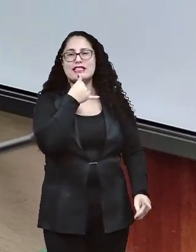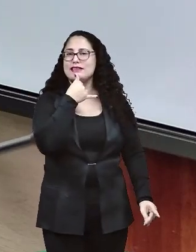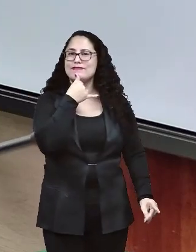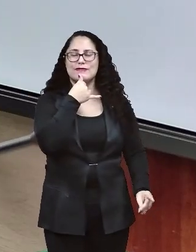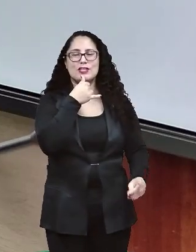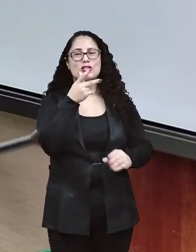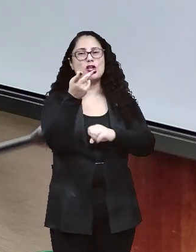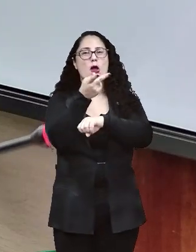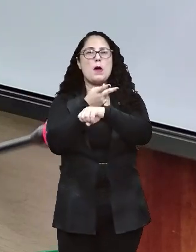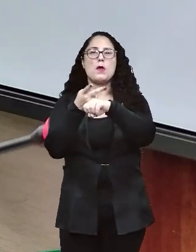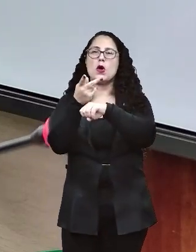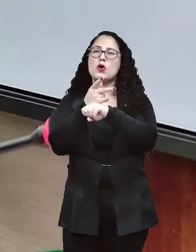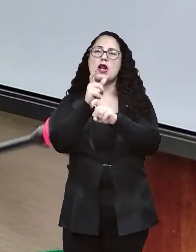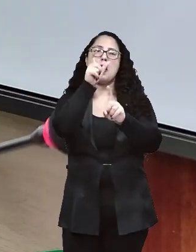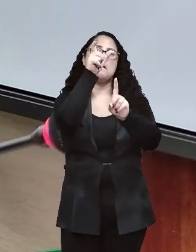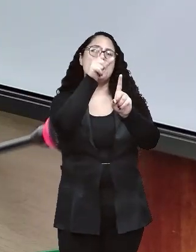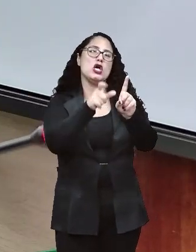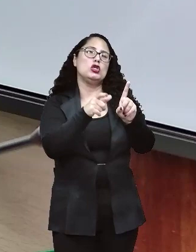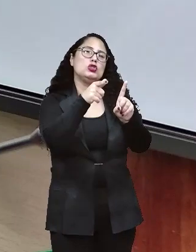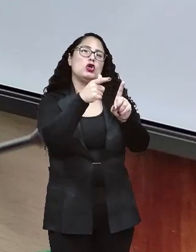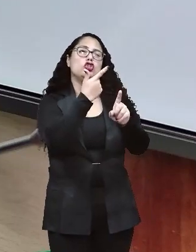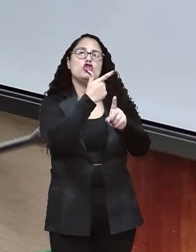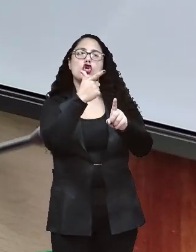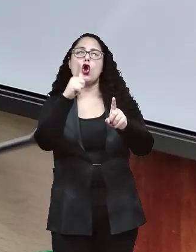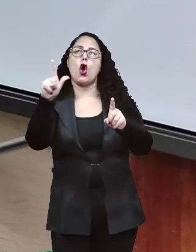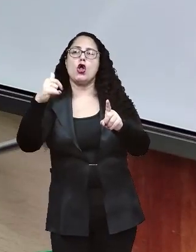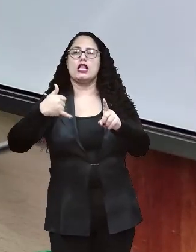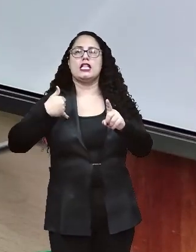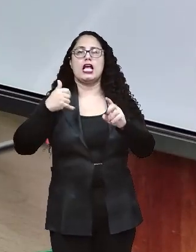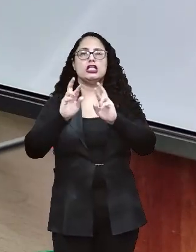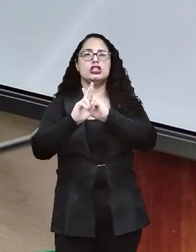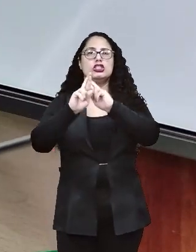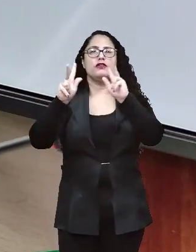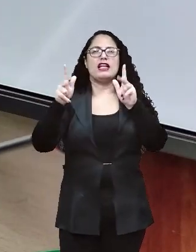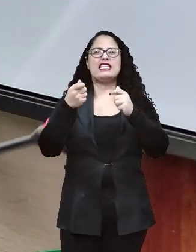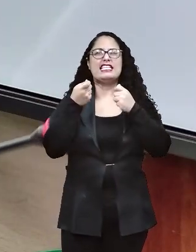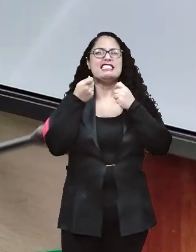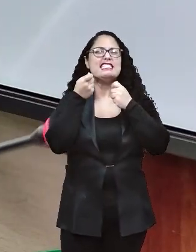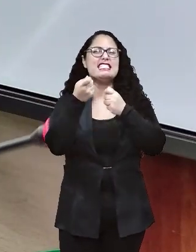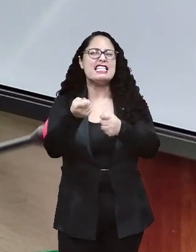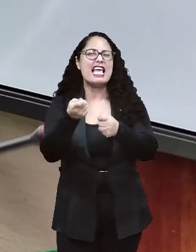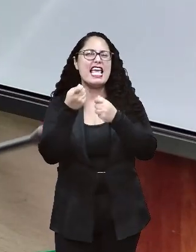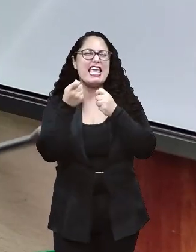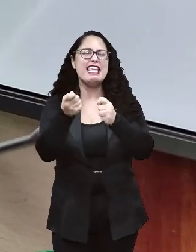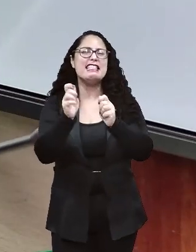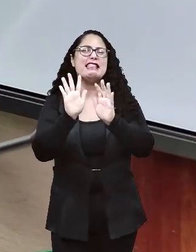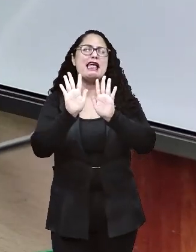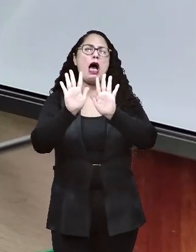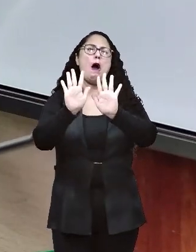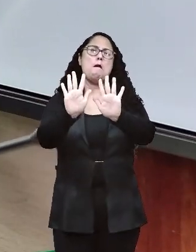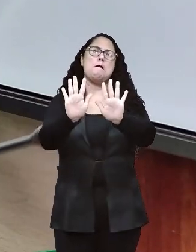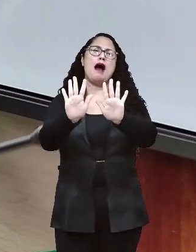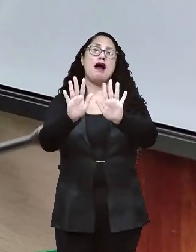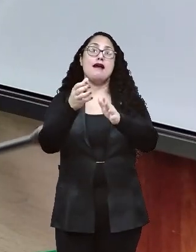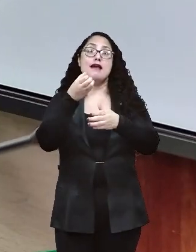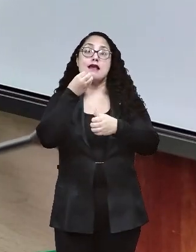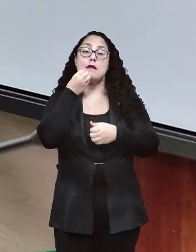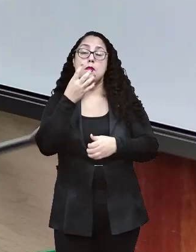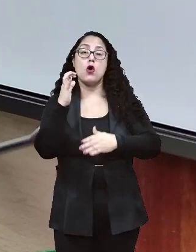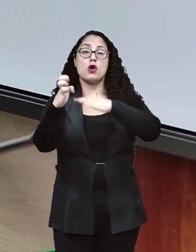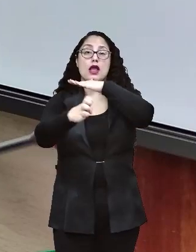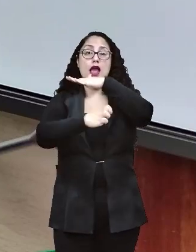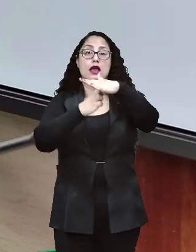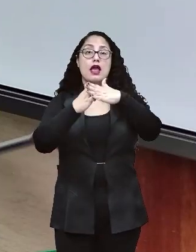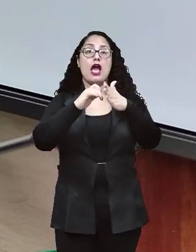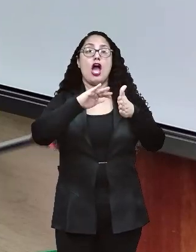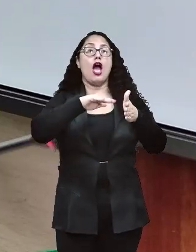a gente busca uma pessoa de outra faixa etária, a pessoa tenta, né, mas, né, então, que bom que as empresas... a